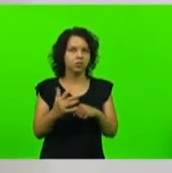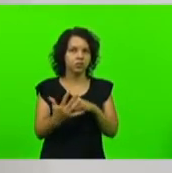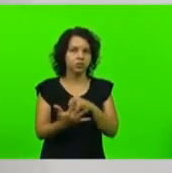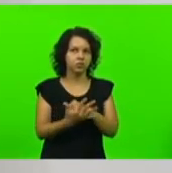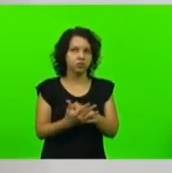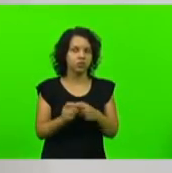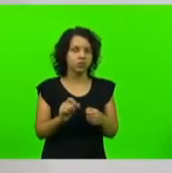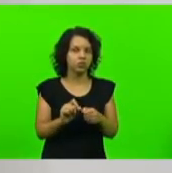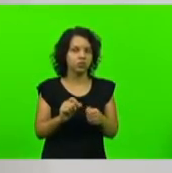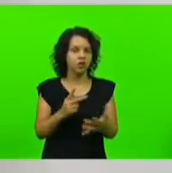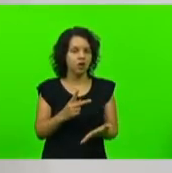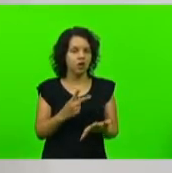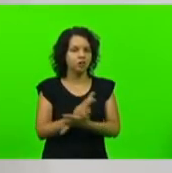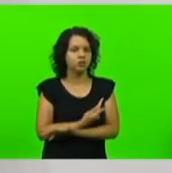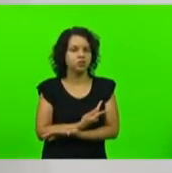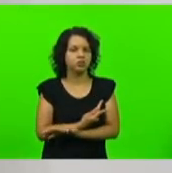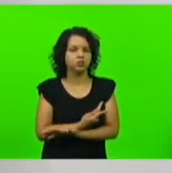errado.